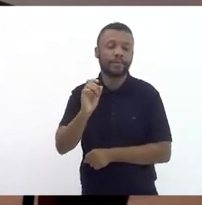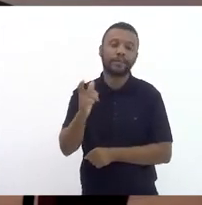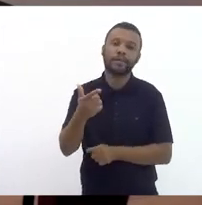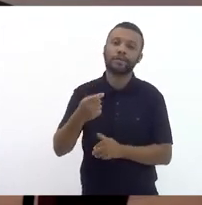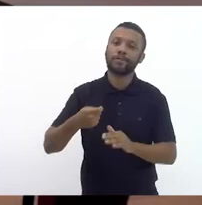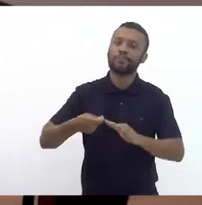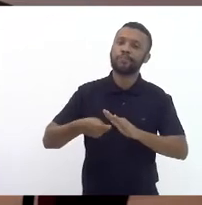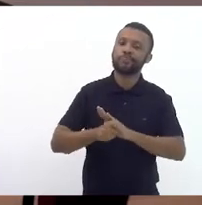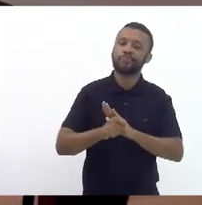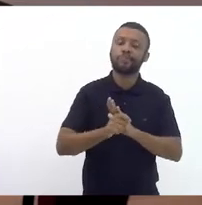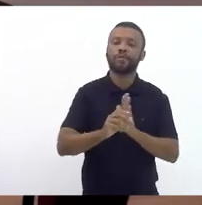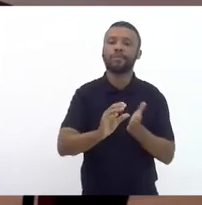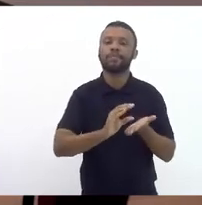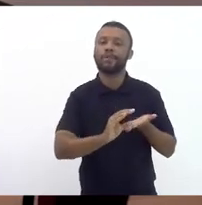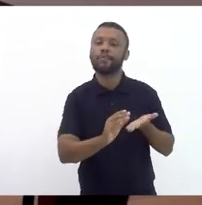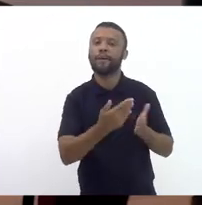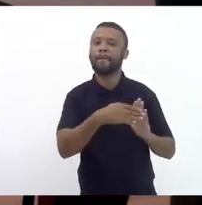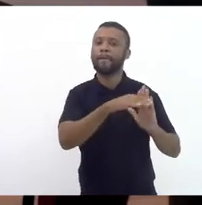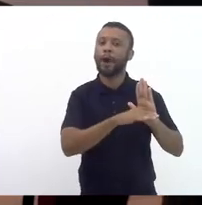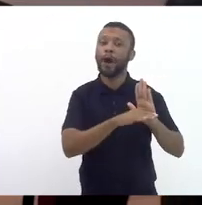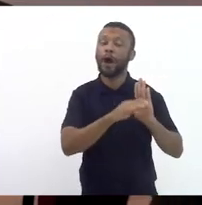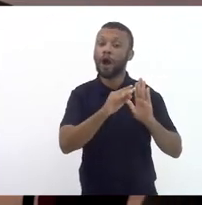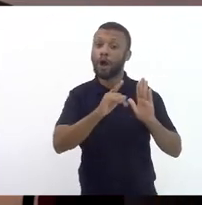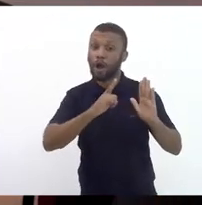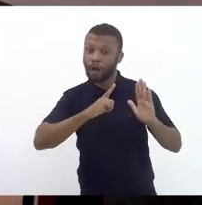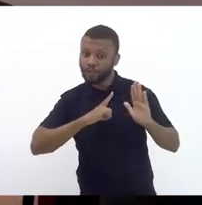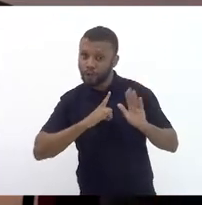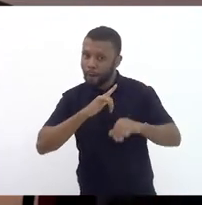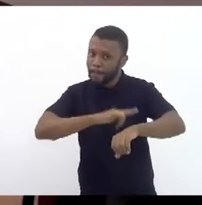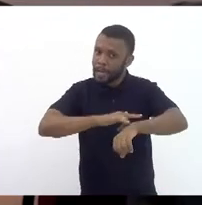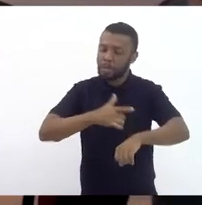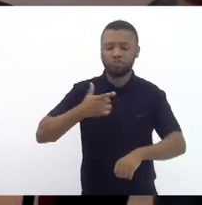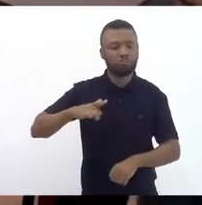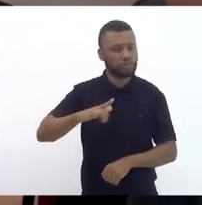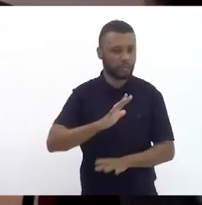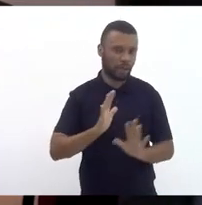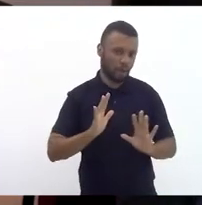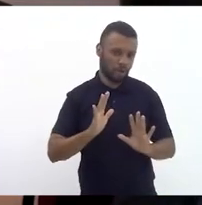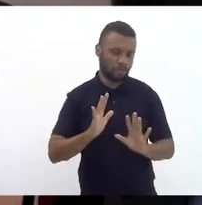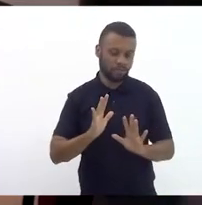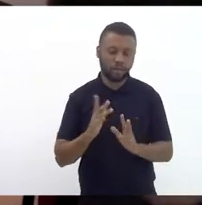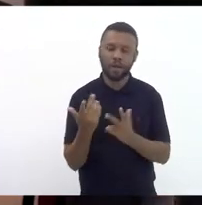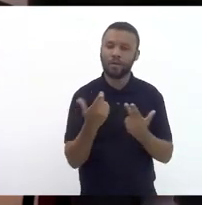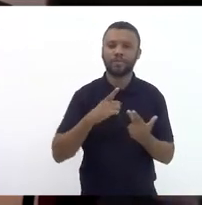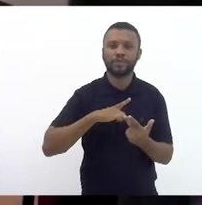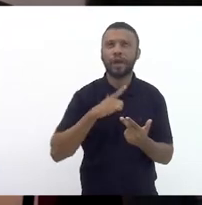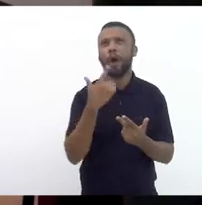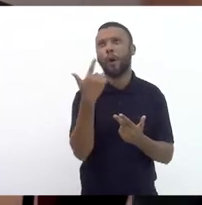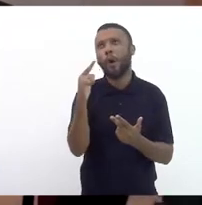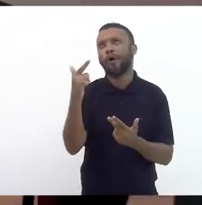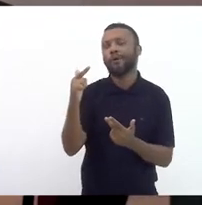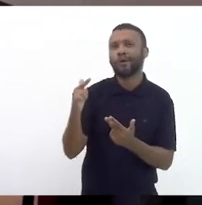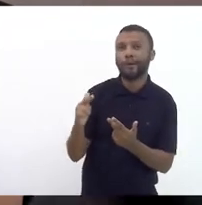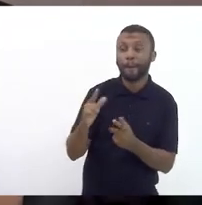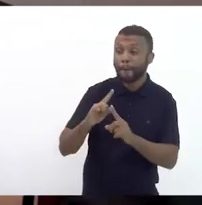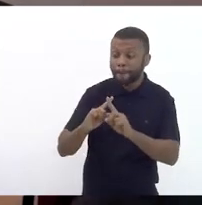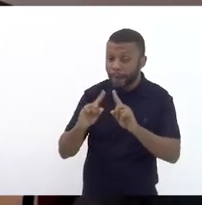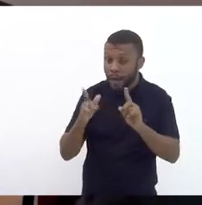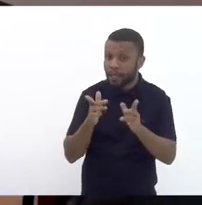não incluía os banheiros, assim como não incluía algumas outras questões. Então, mas a acessibilidade incluía,